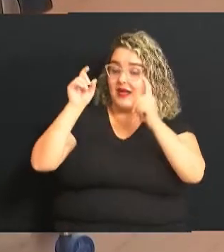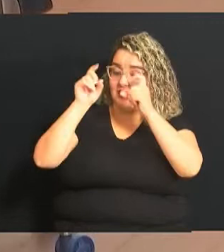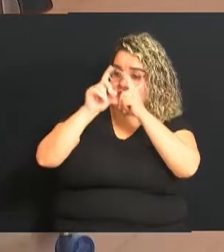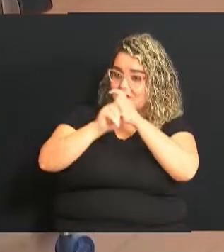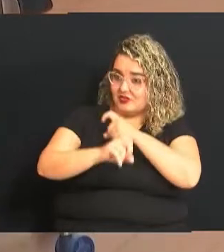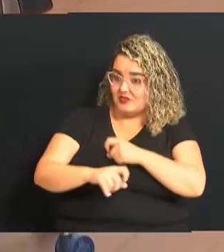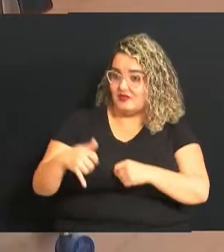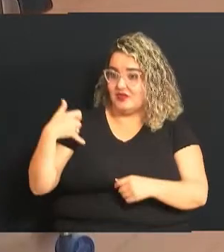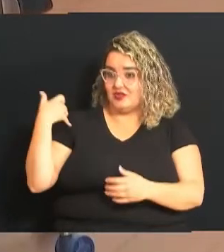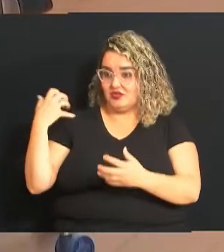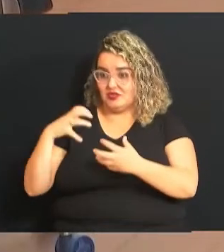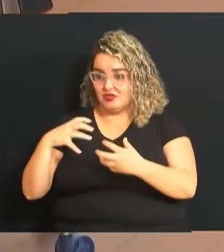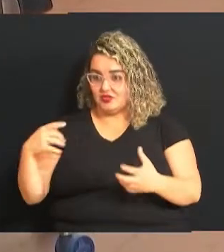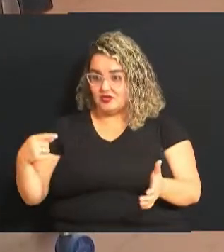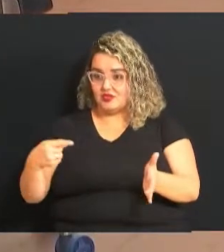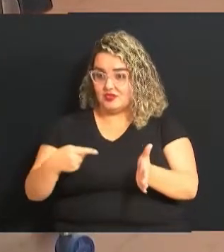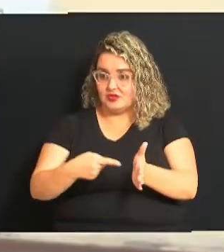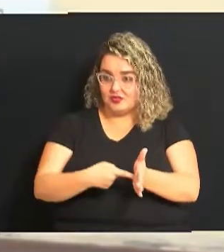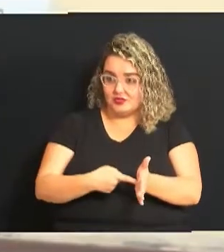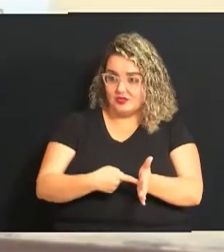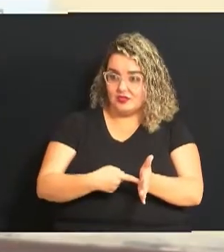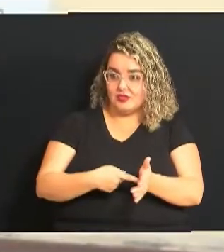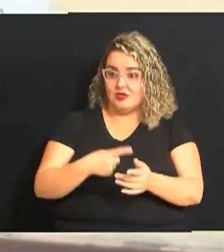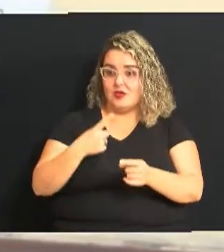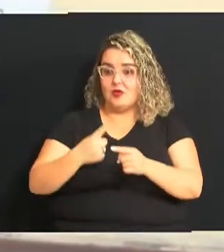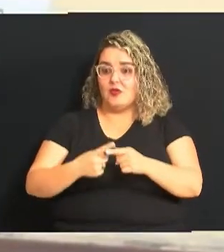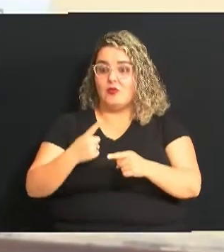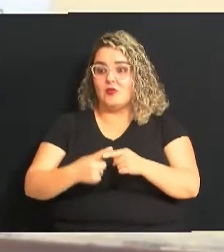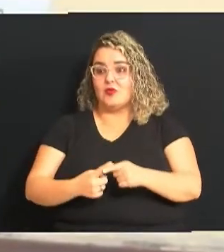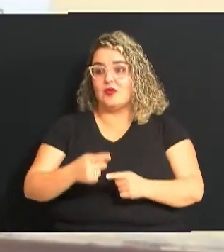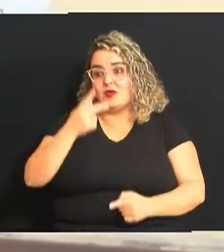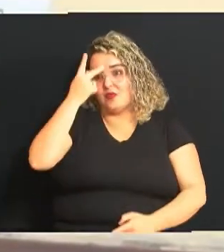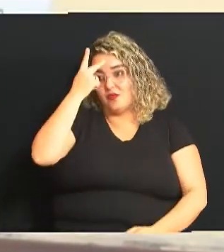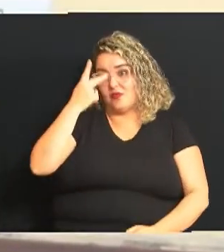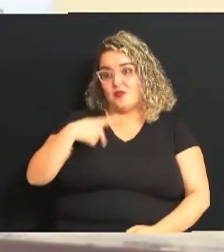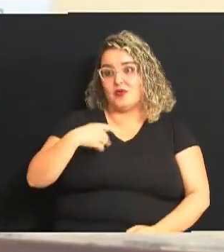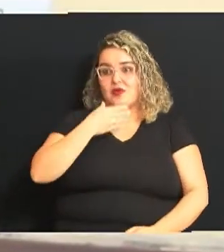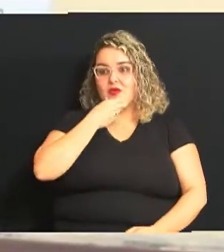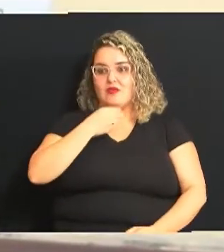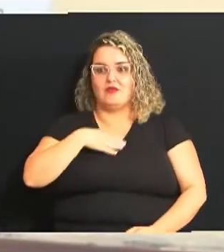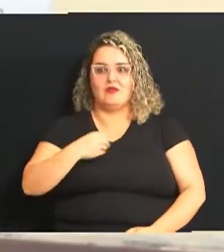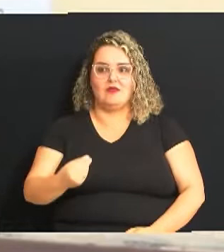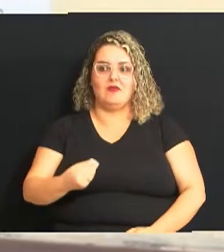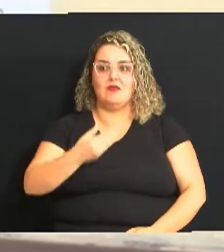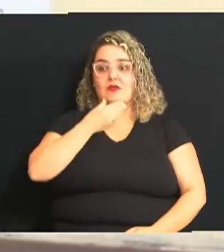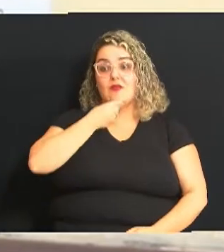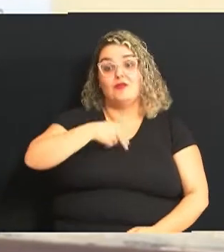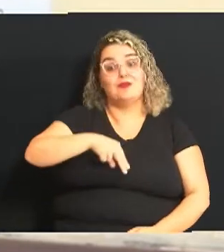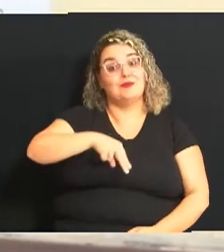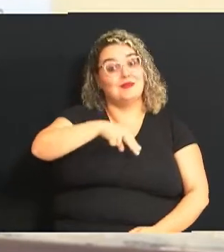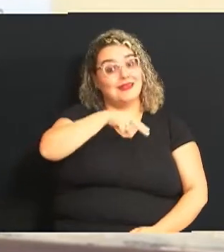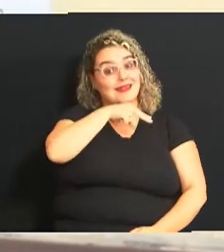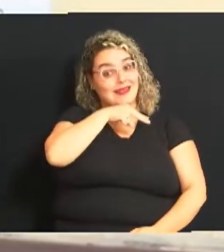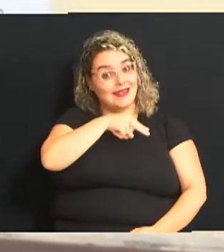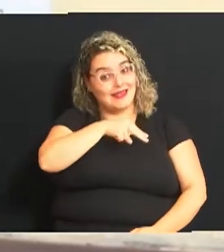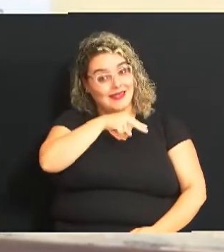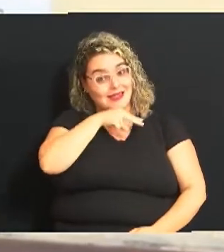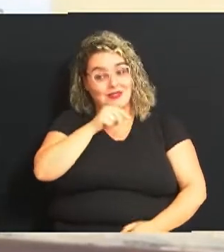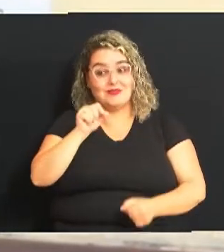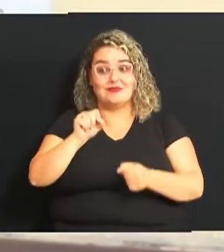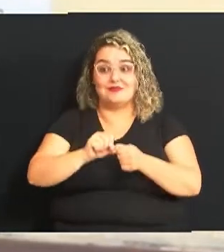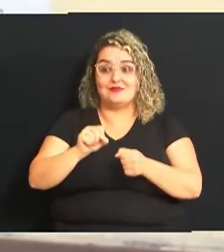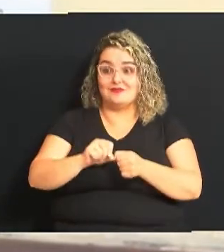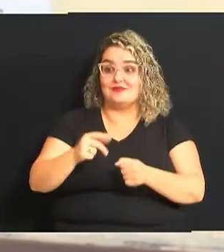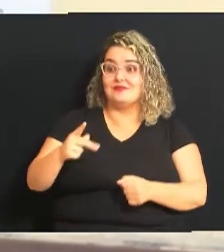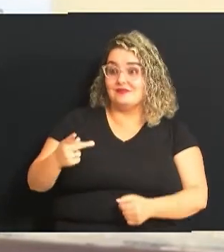o idoso denunciar, porque é o filho, muitas vezes o neto, que está fazendo isso. Inclusive, tem